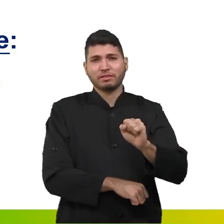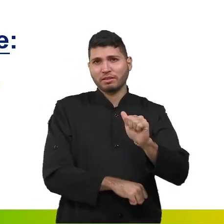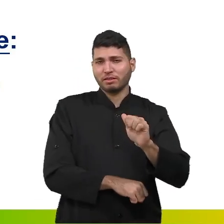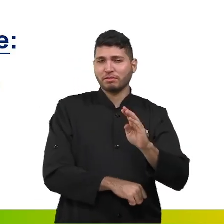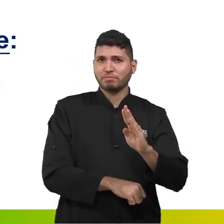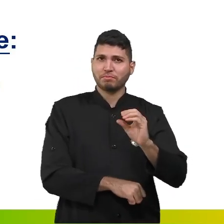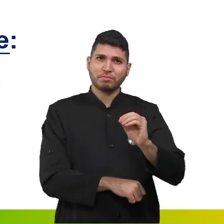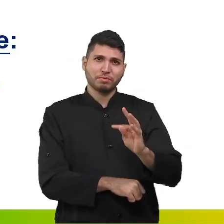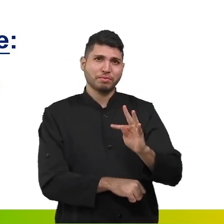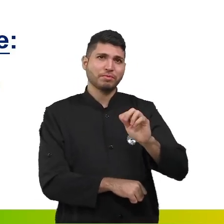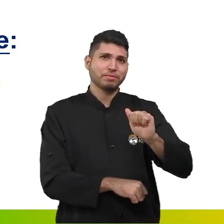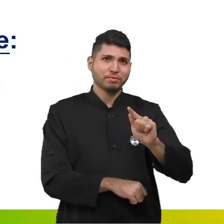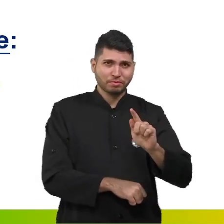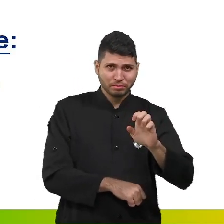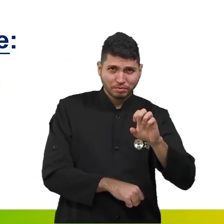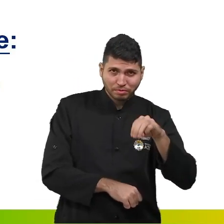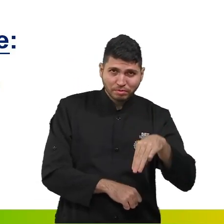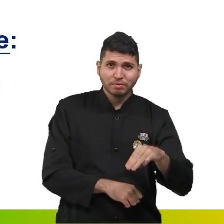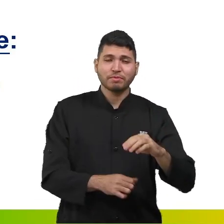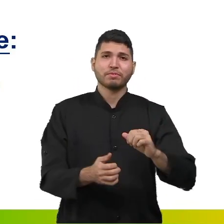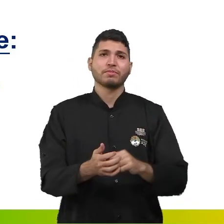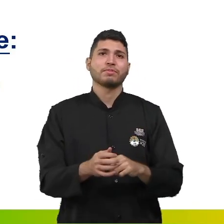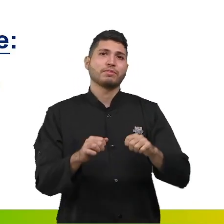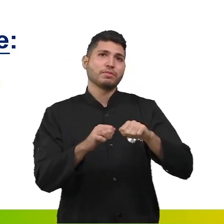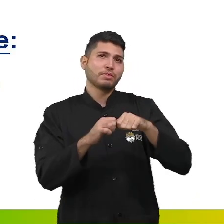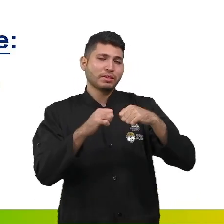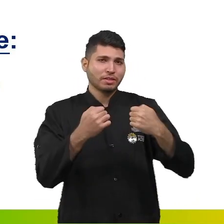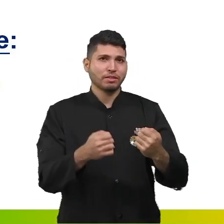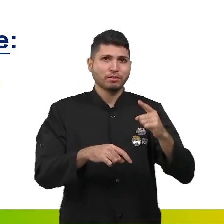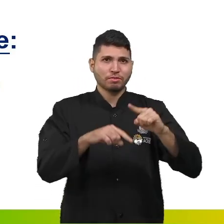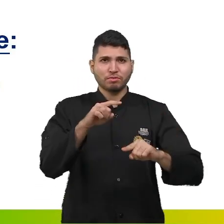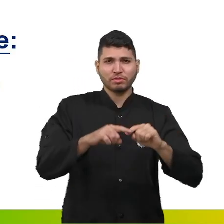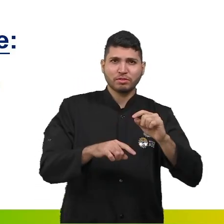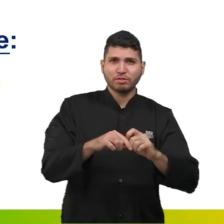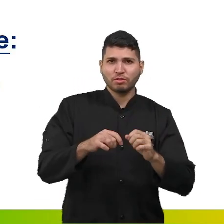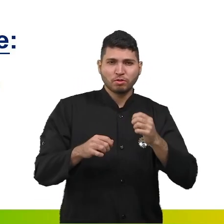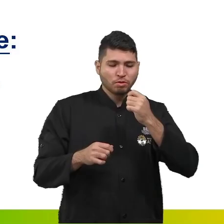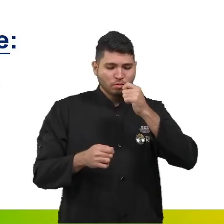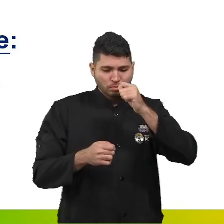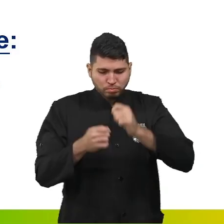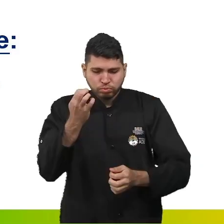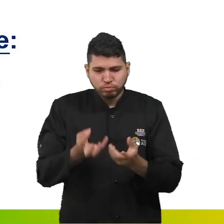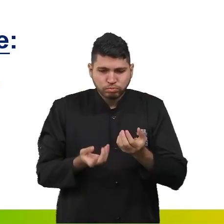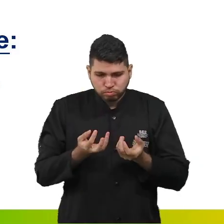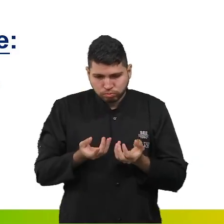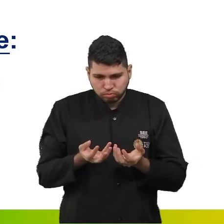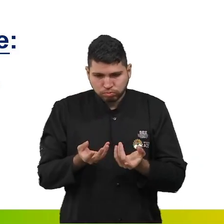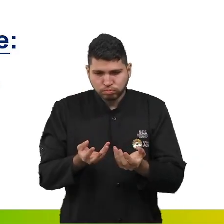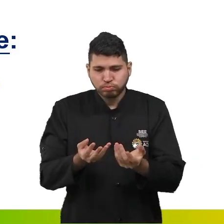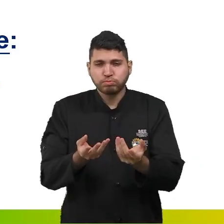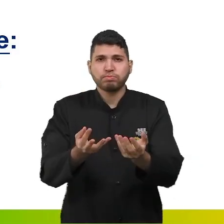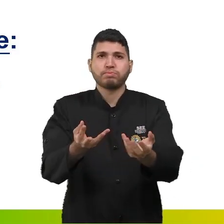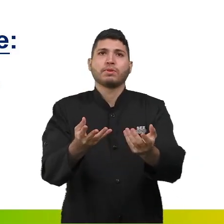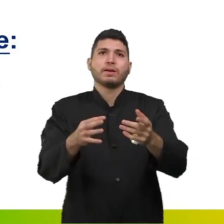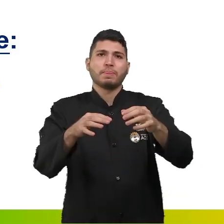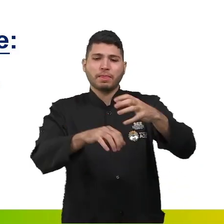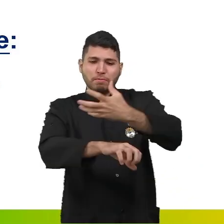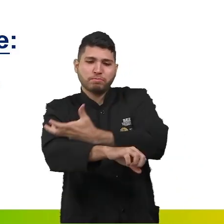eles quebravam ferramentas, incendiavam plantações, não é? Incendiavam